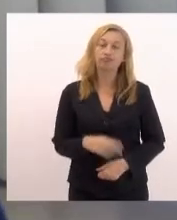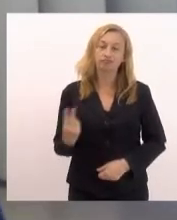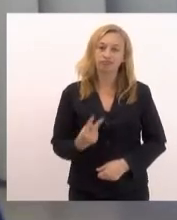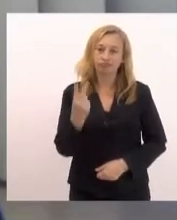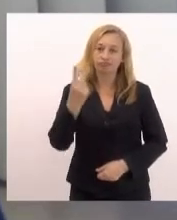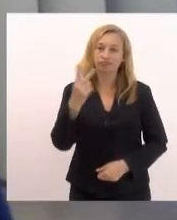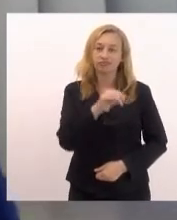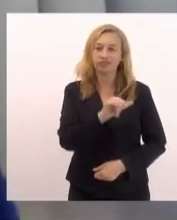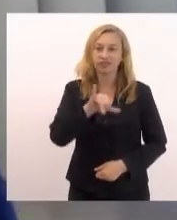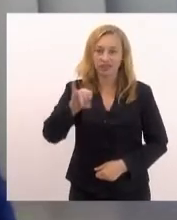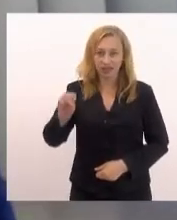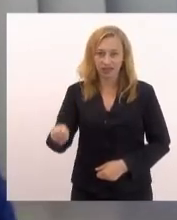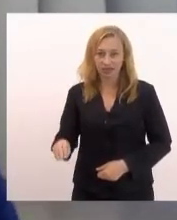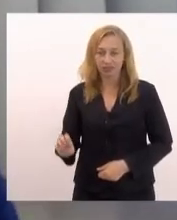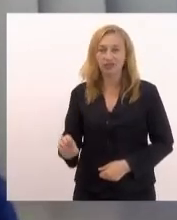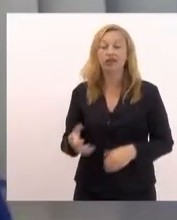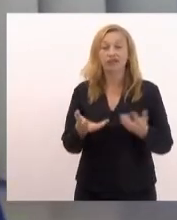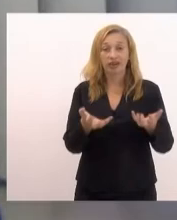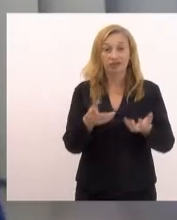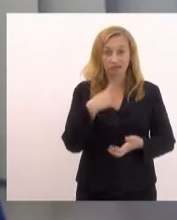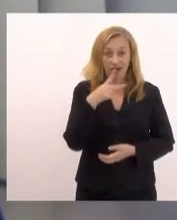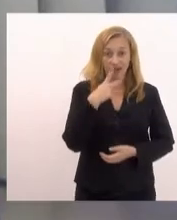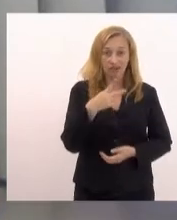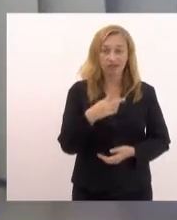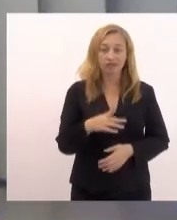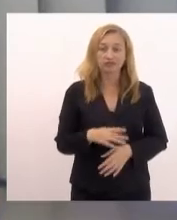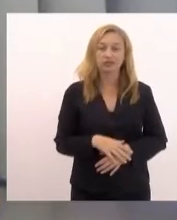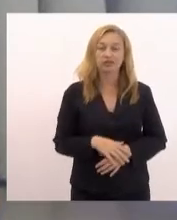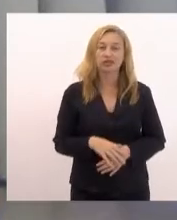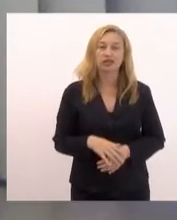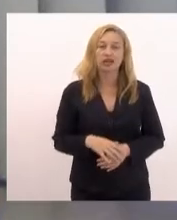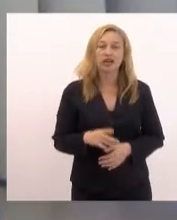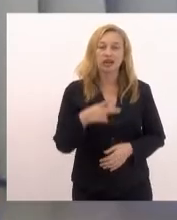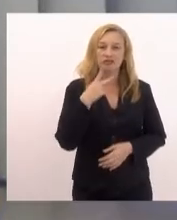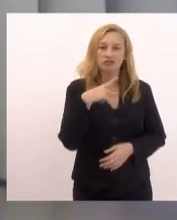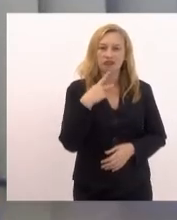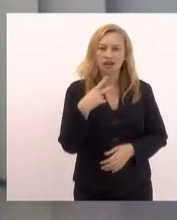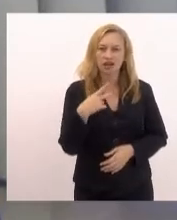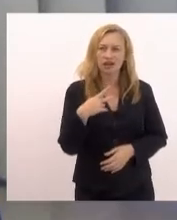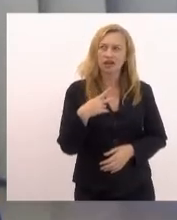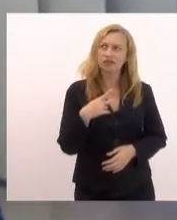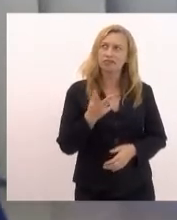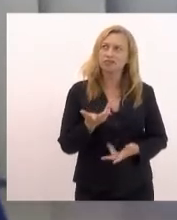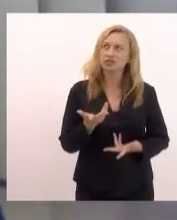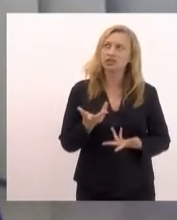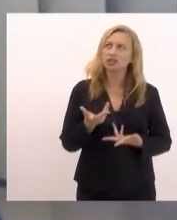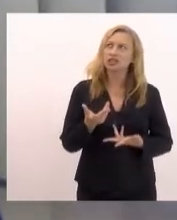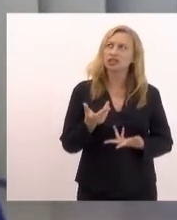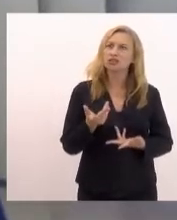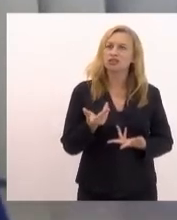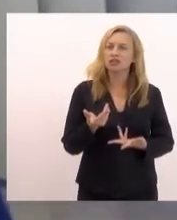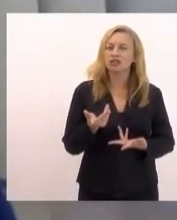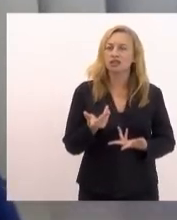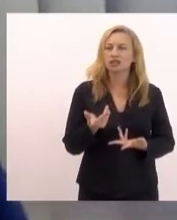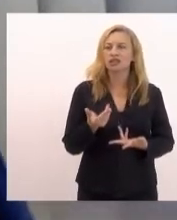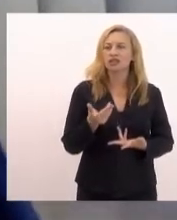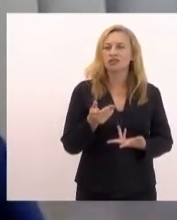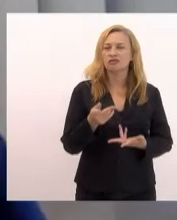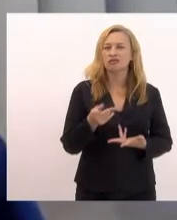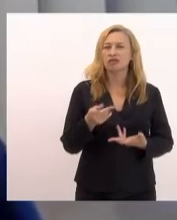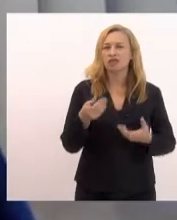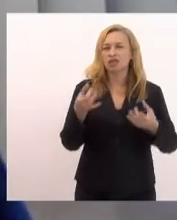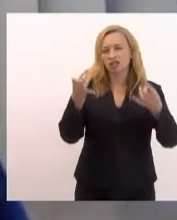valorizar o SEASME. Então, eu quero refutar as falas que vieram aqui tentando descredenciar o SEASME. A gente sabe que